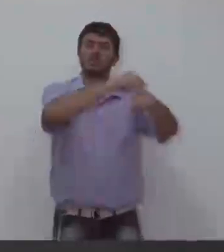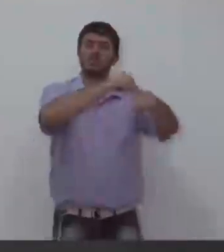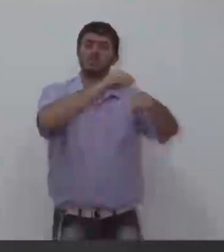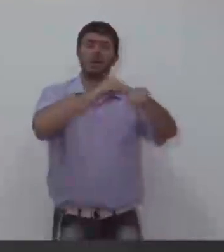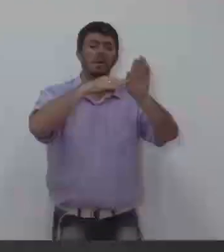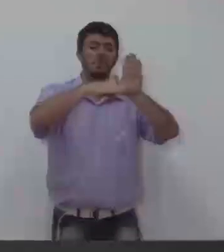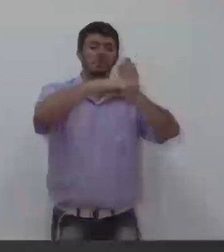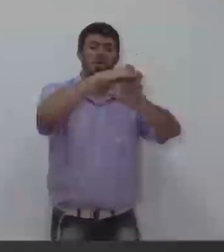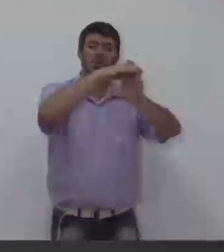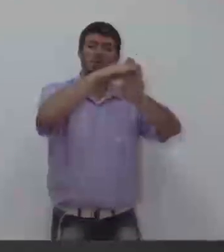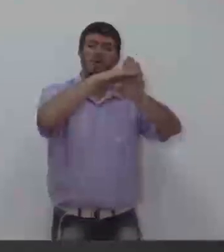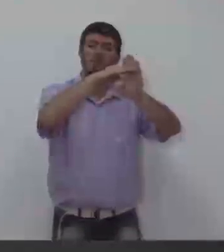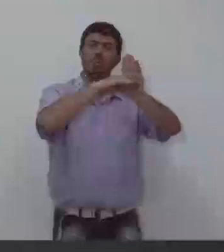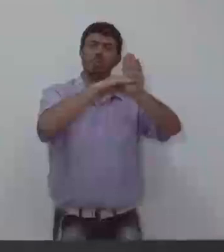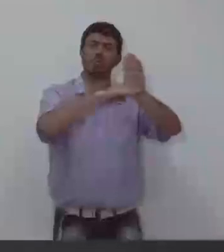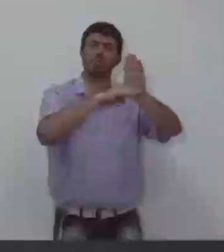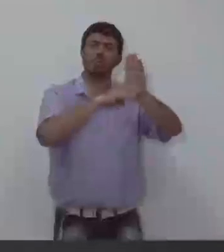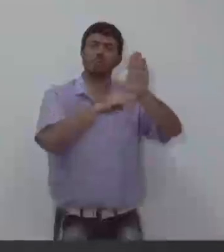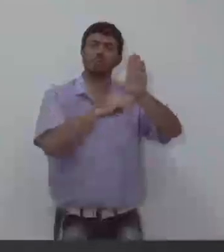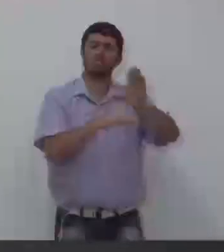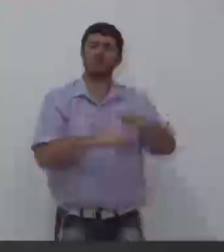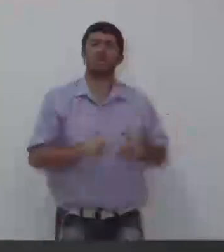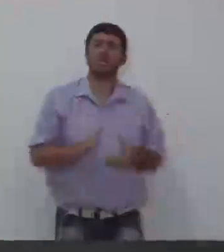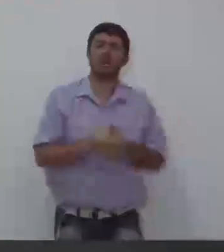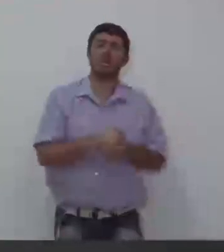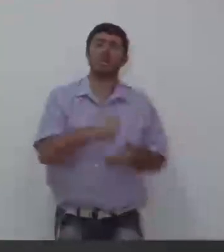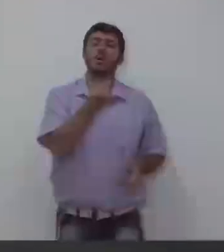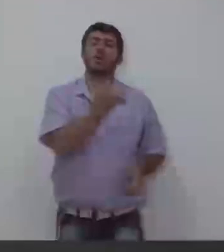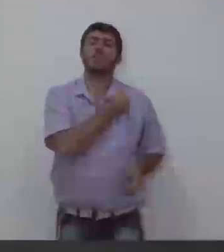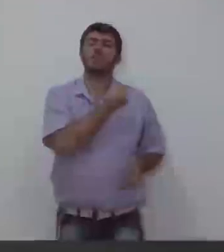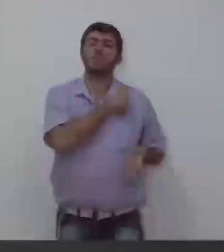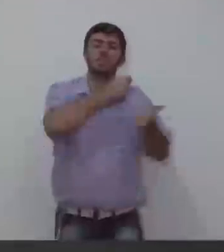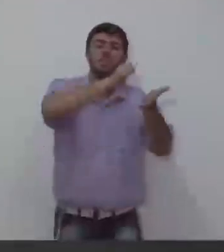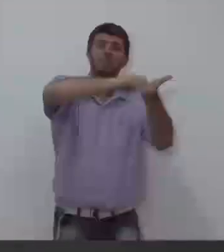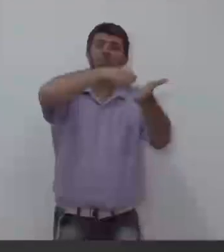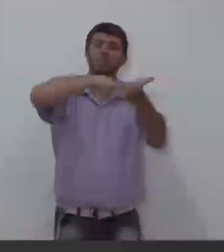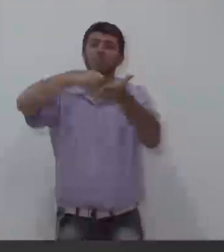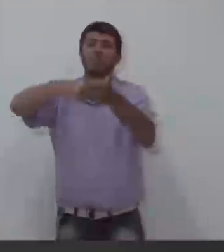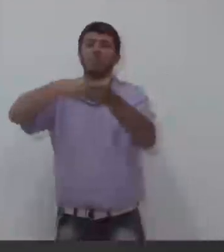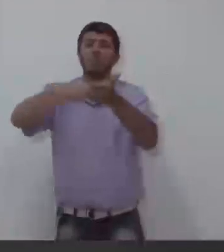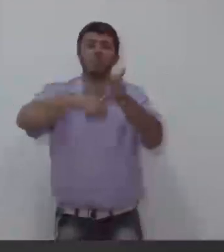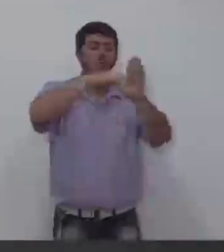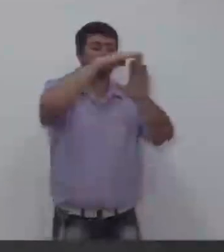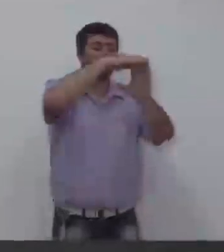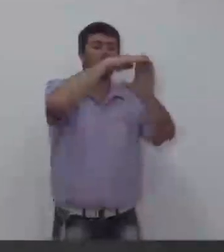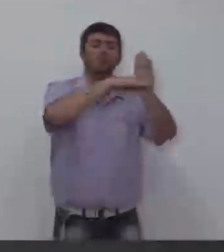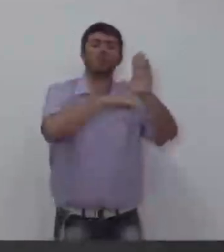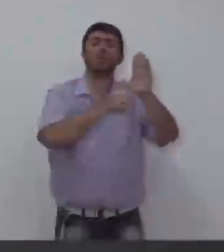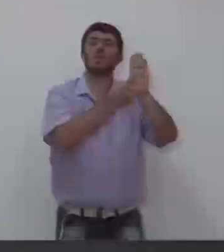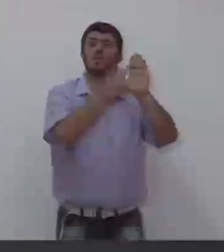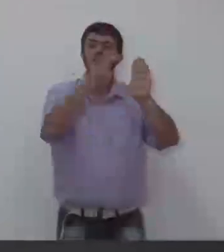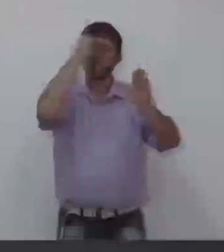5. Enviar atualização em número do cadastro municipal de demanda habitacional.